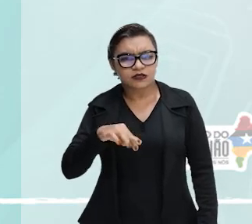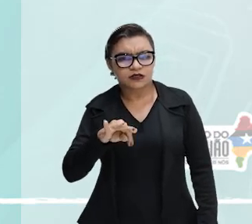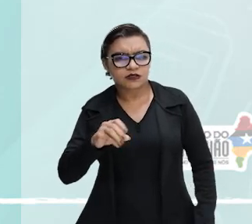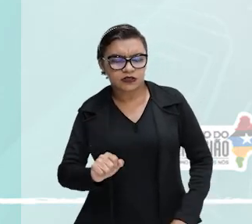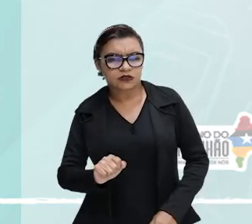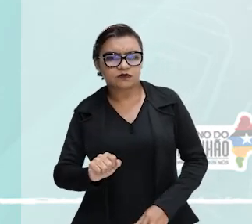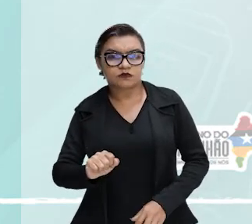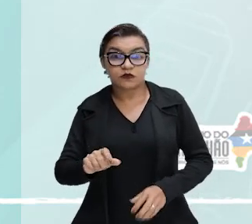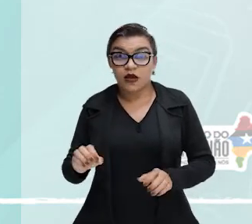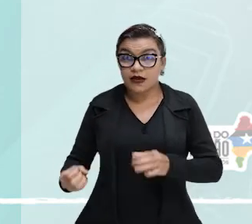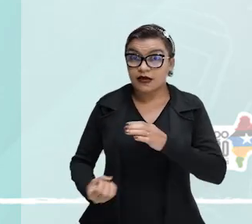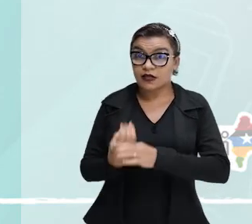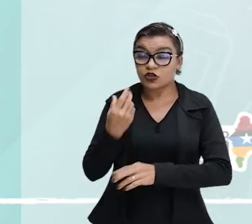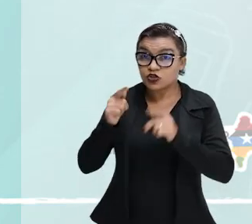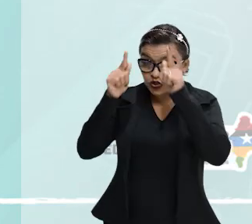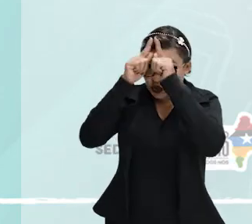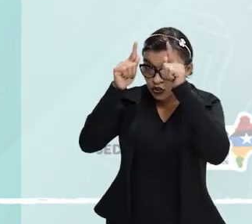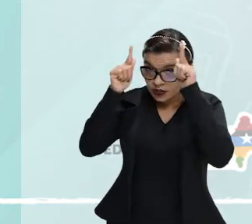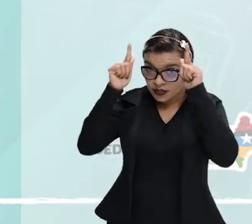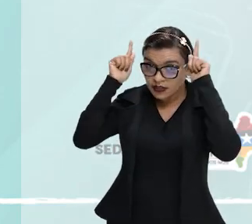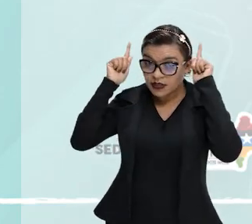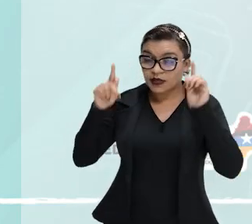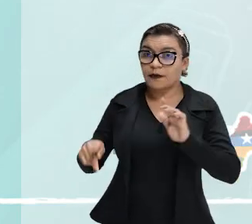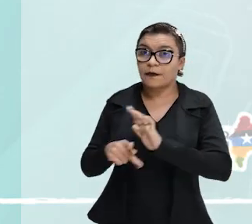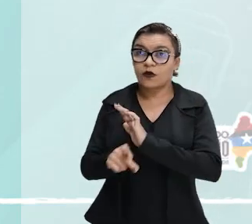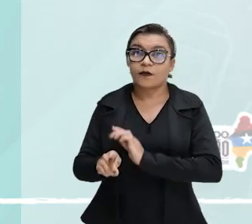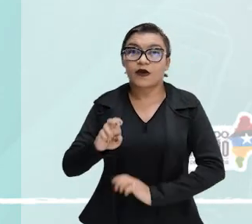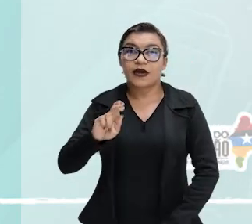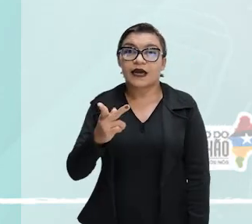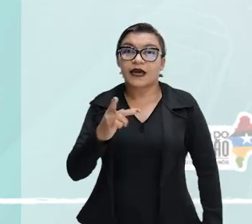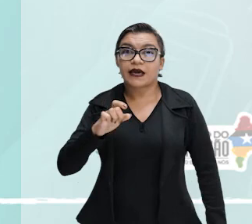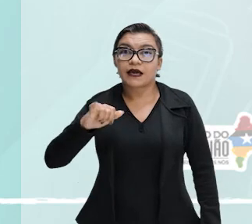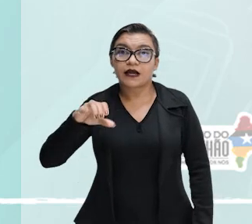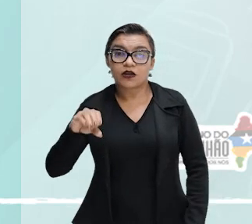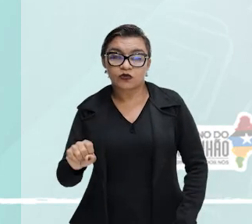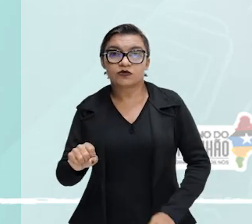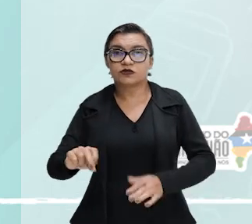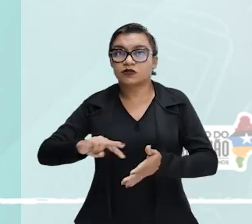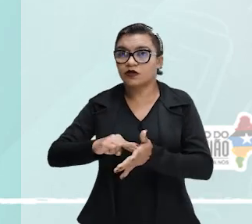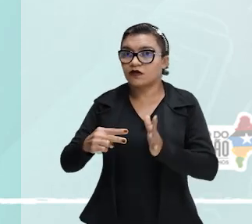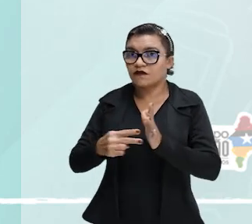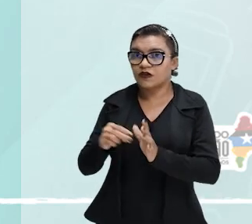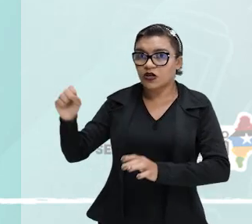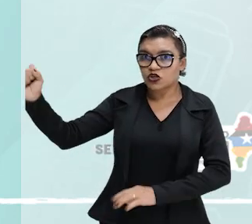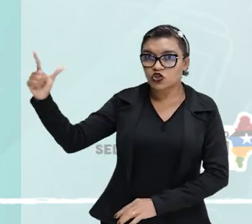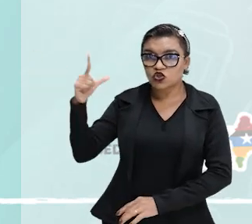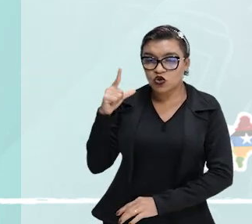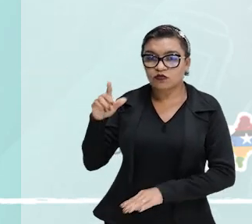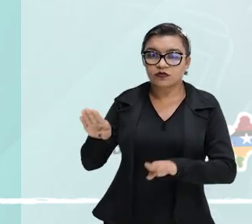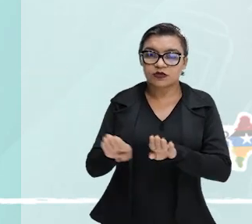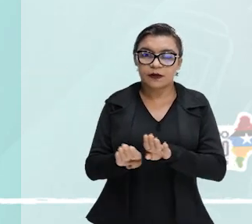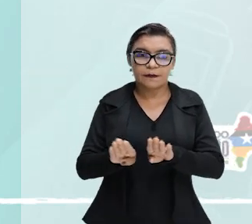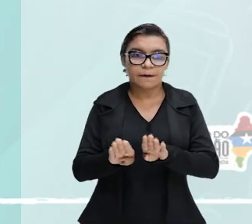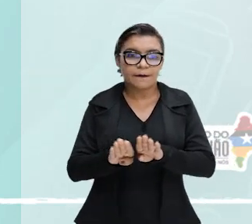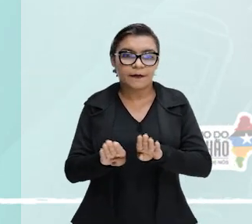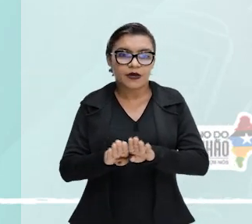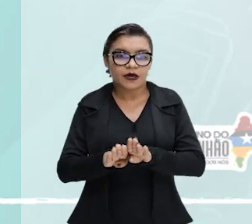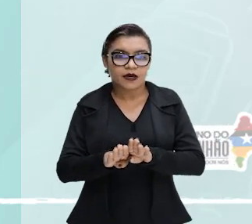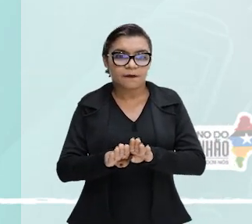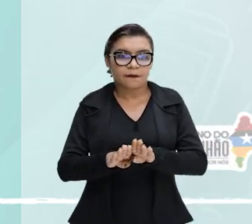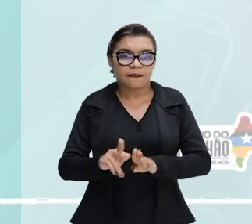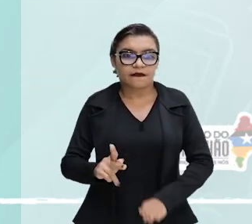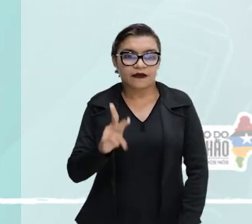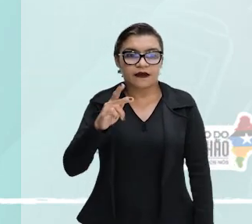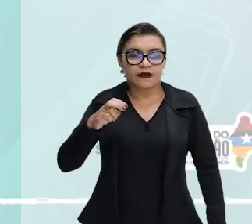grega, né, que é o hélios, que é o Sol, e o kétron, que é centro, né? Então juntando os dois dá